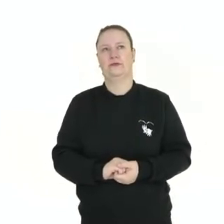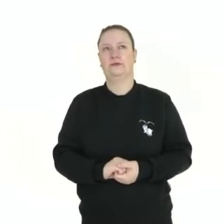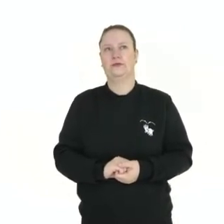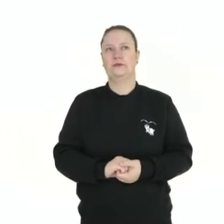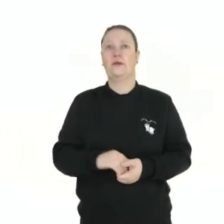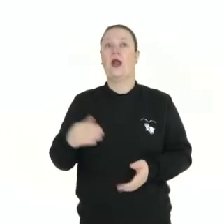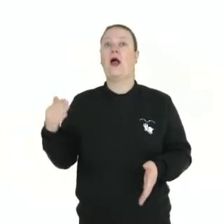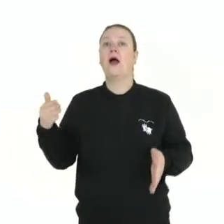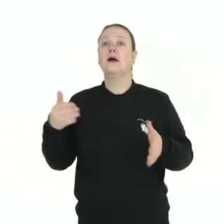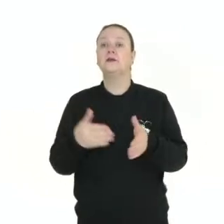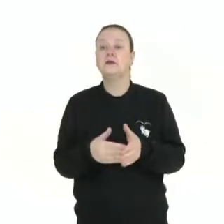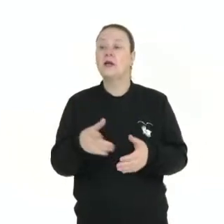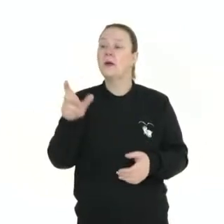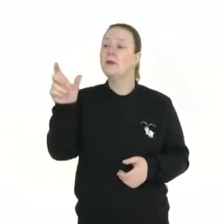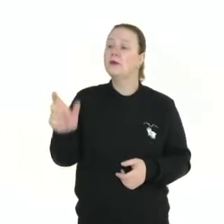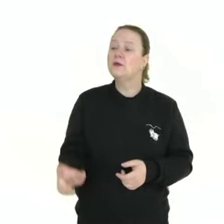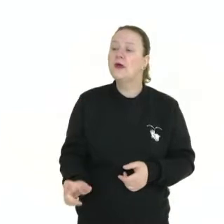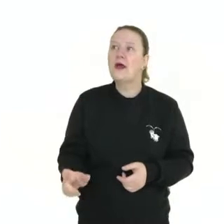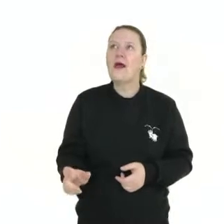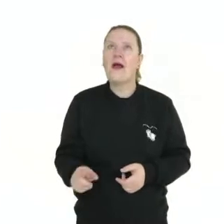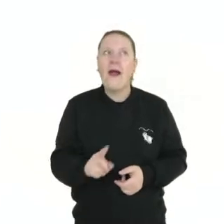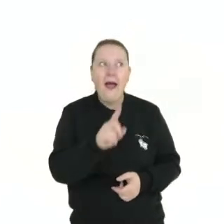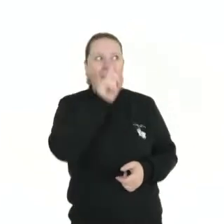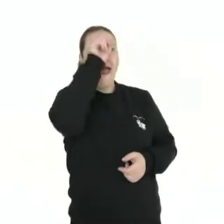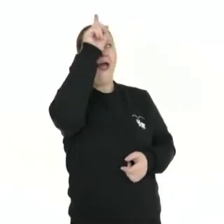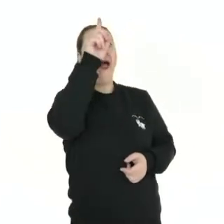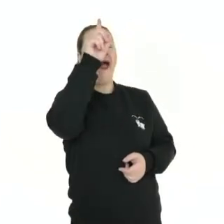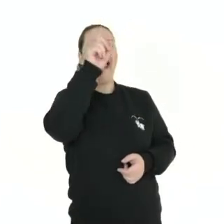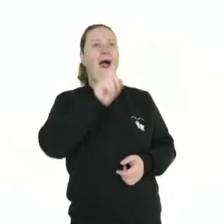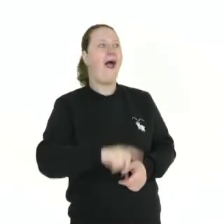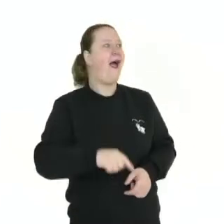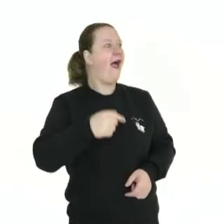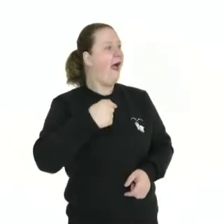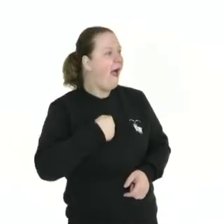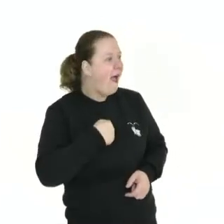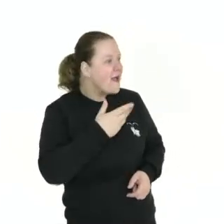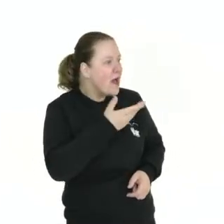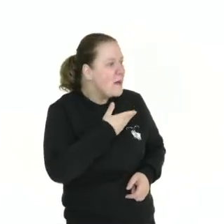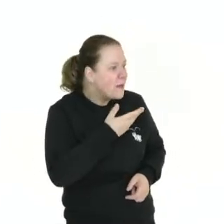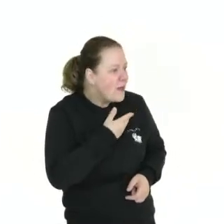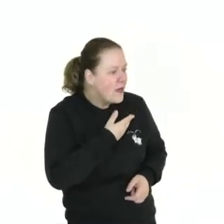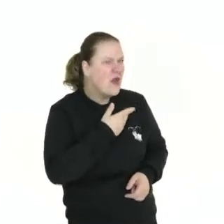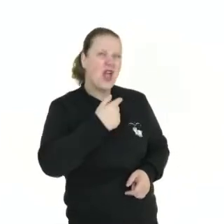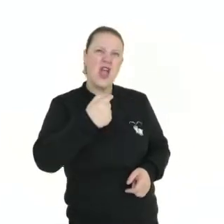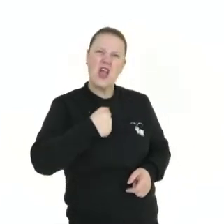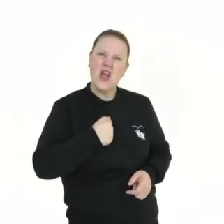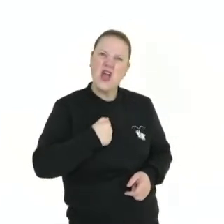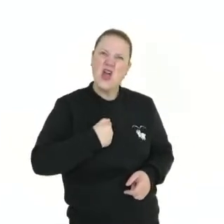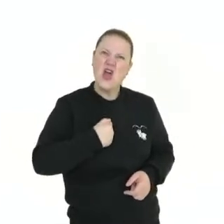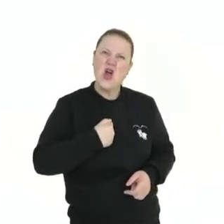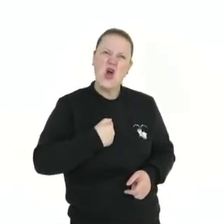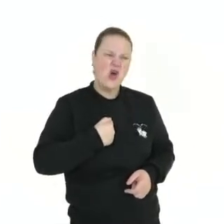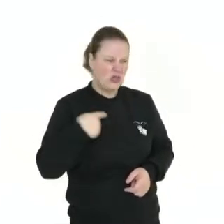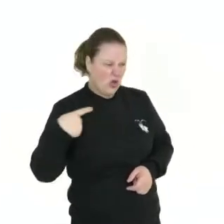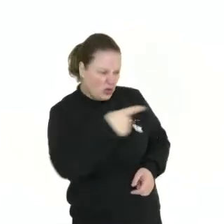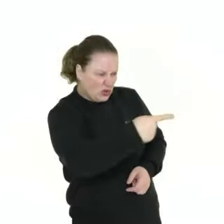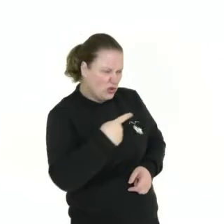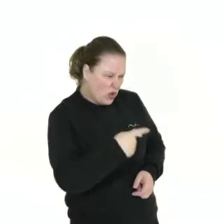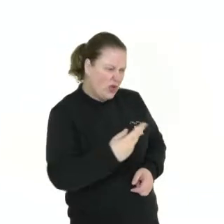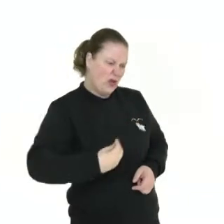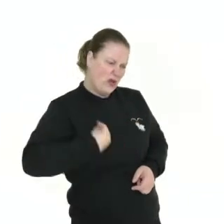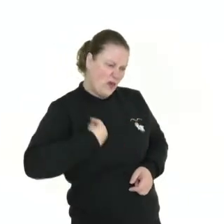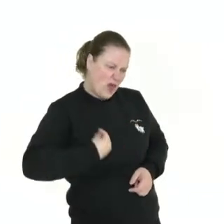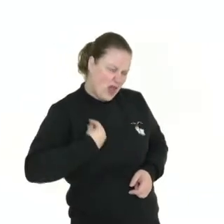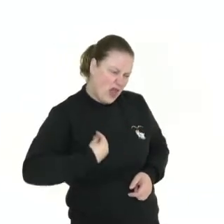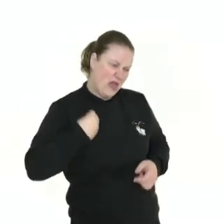Até que um deles teve uma ideia. Ê, compadre, nós vive sofrendo muito com a danada